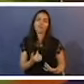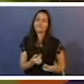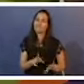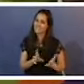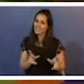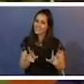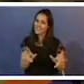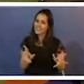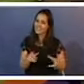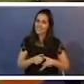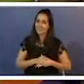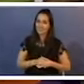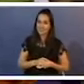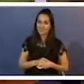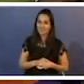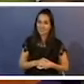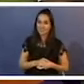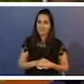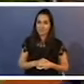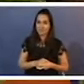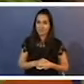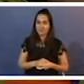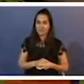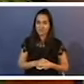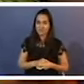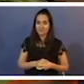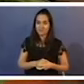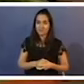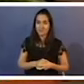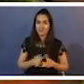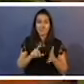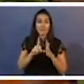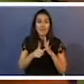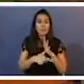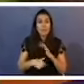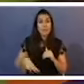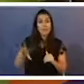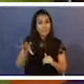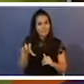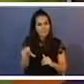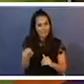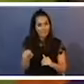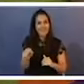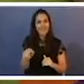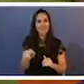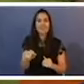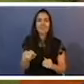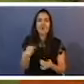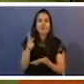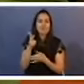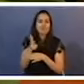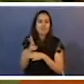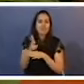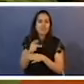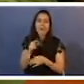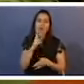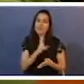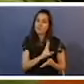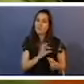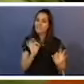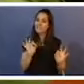existe aí uma diferença entre tudo bem Depois pego arquivo e anota as respostas